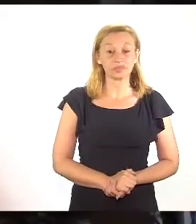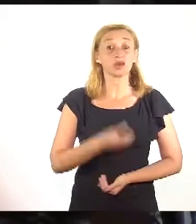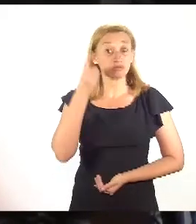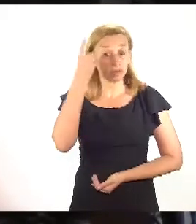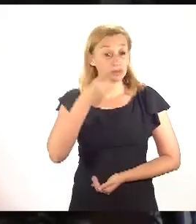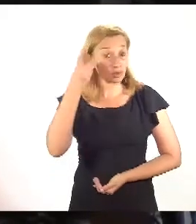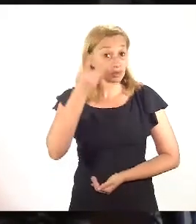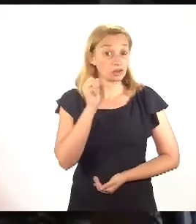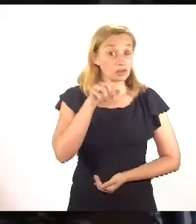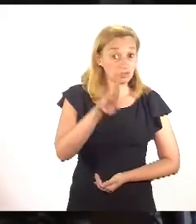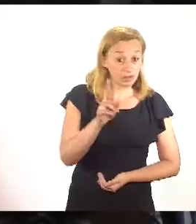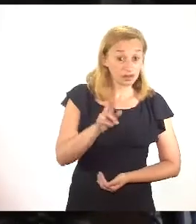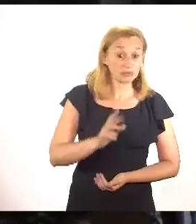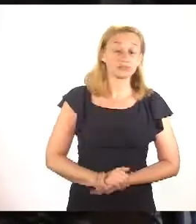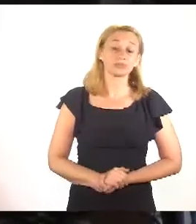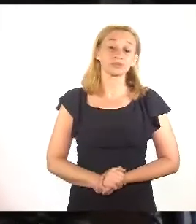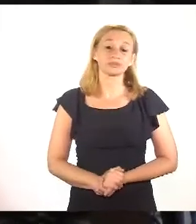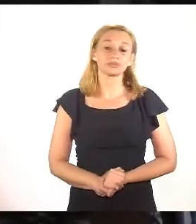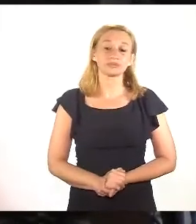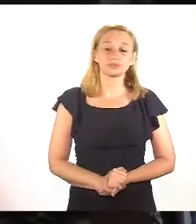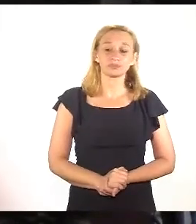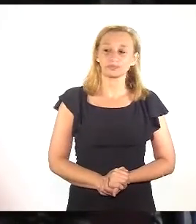deputado Rosenberg Reis.